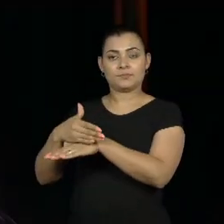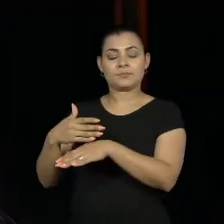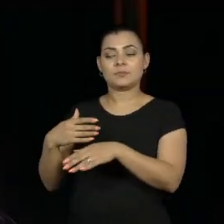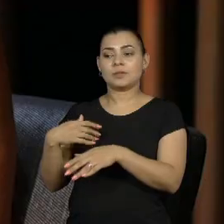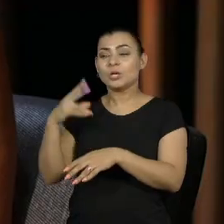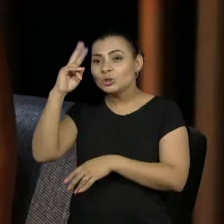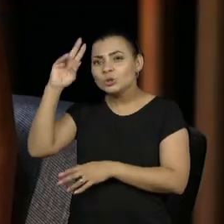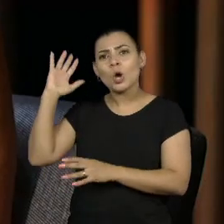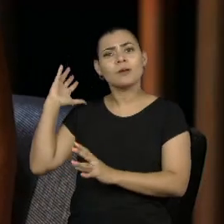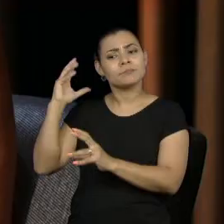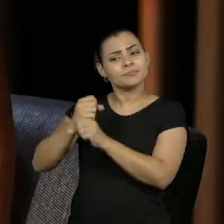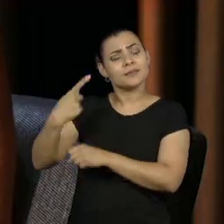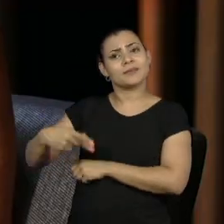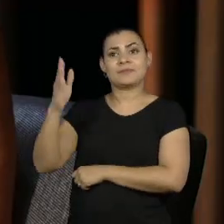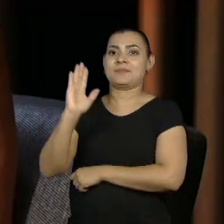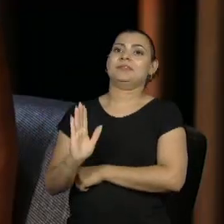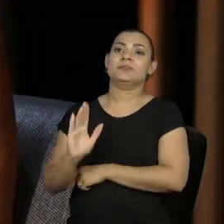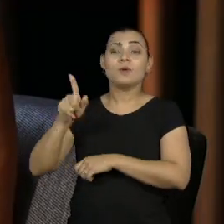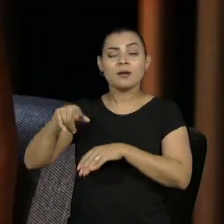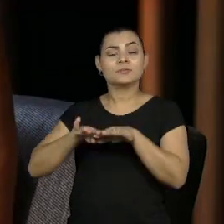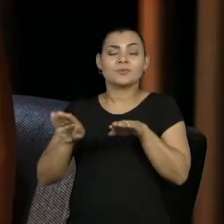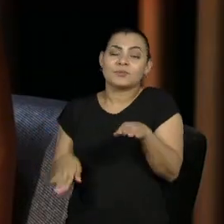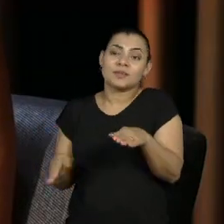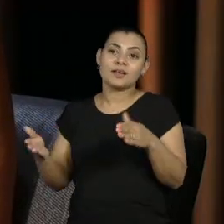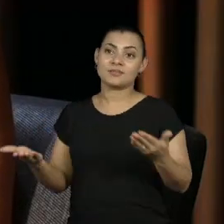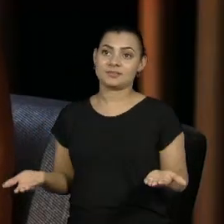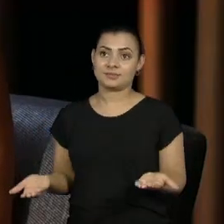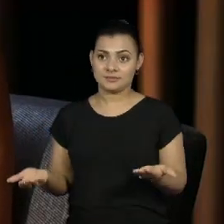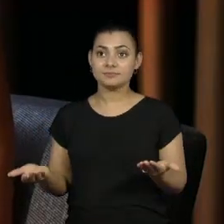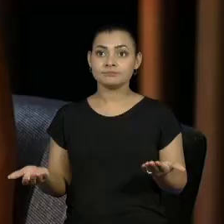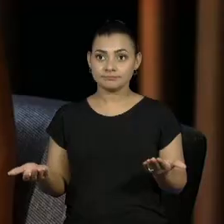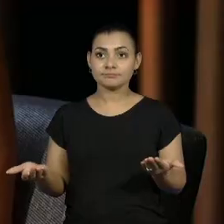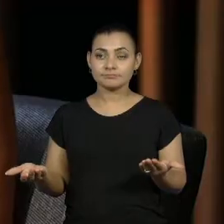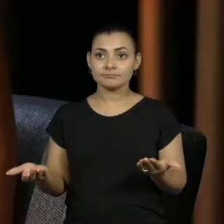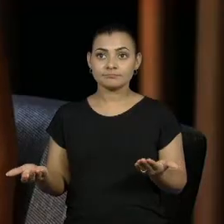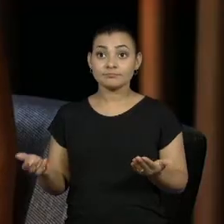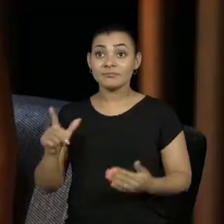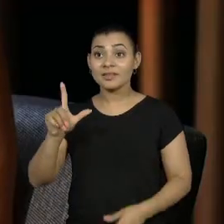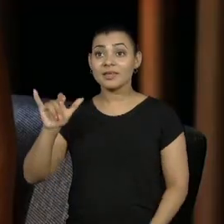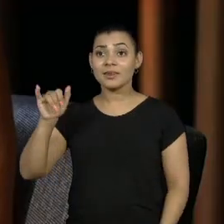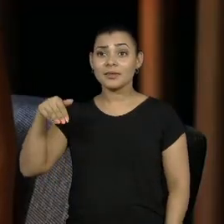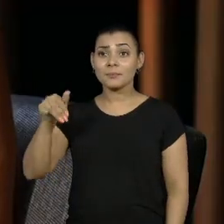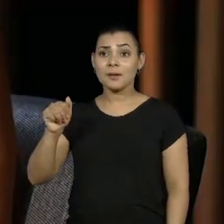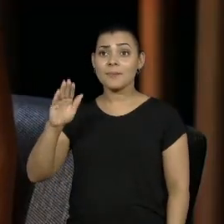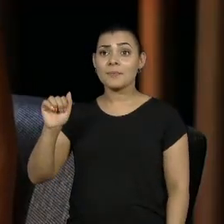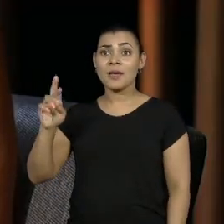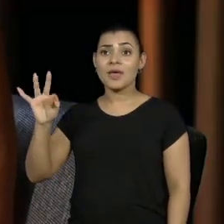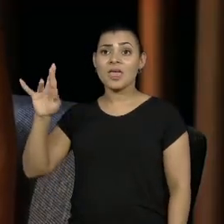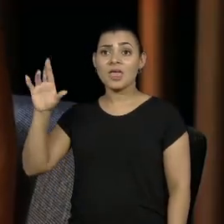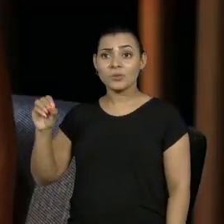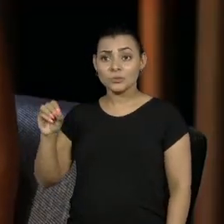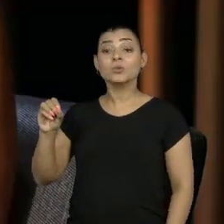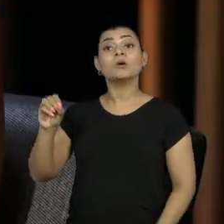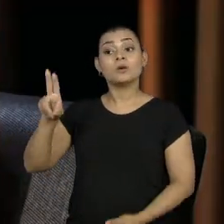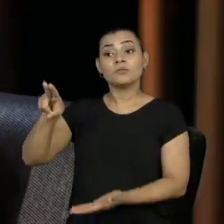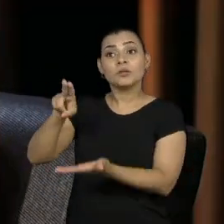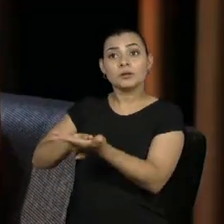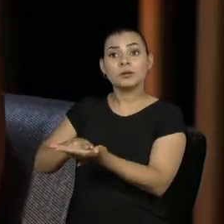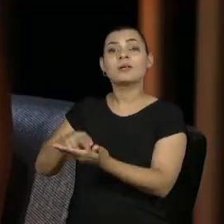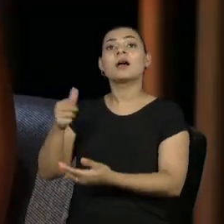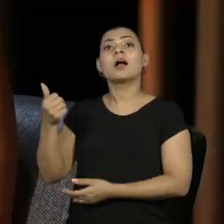história do Brasil é uma história de desigualdade né Lima Barreto quando foi internado em